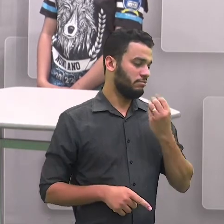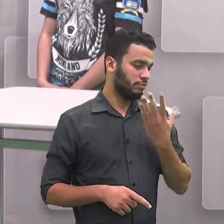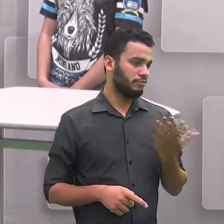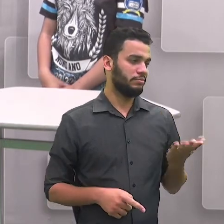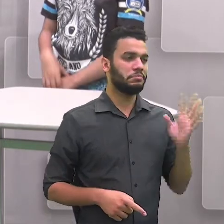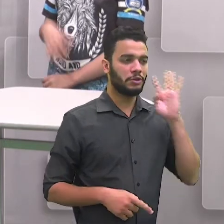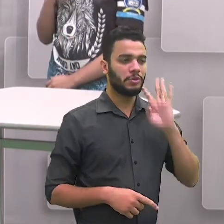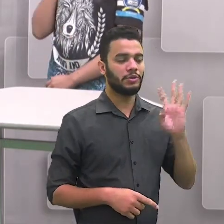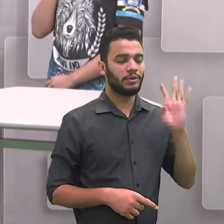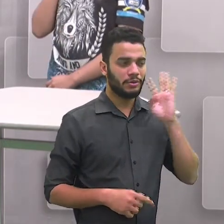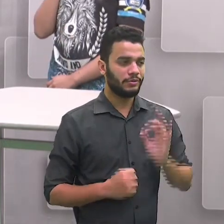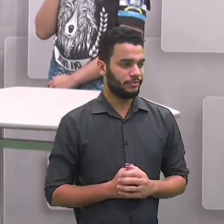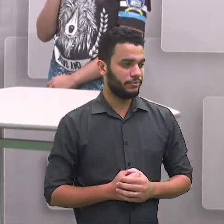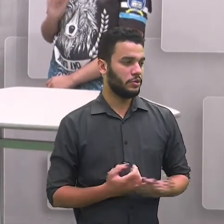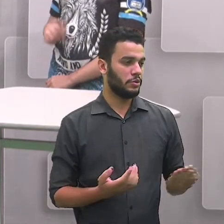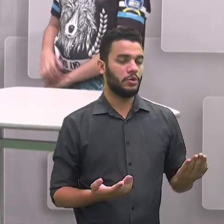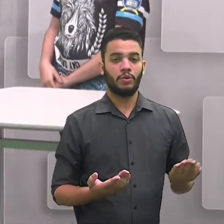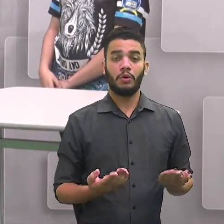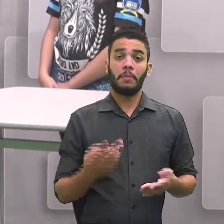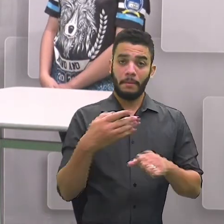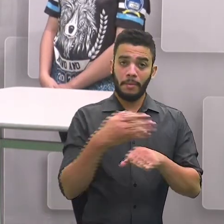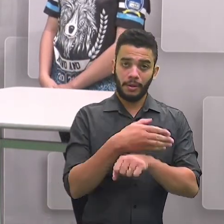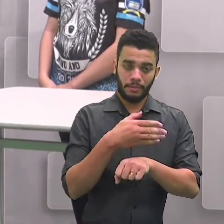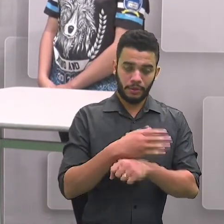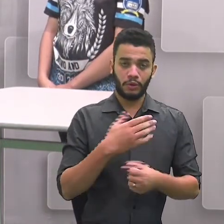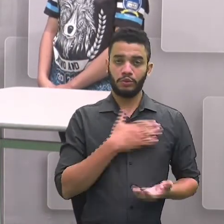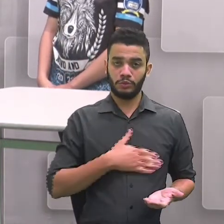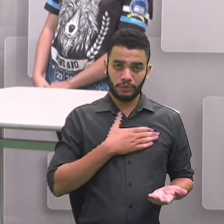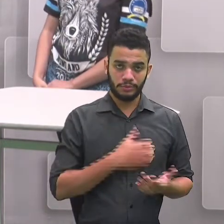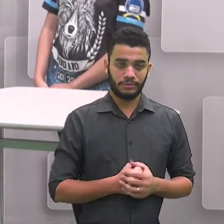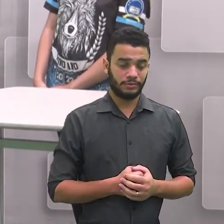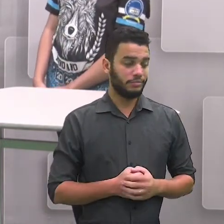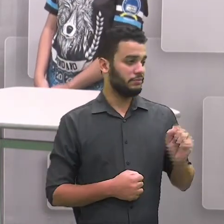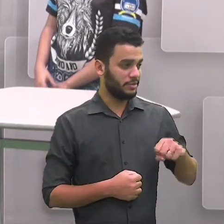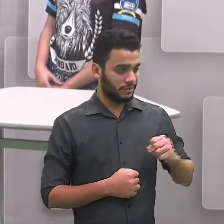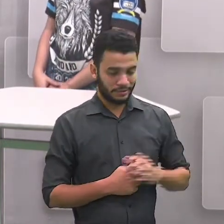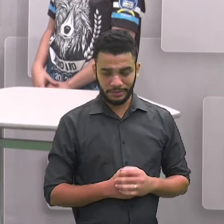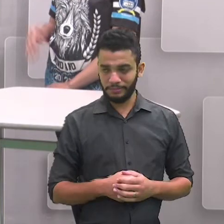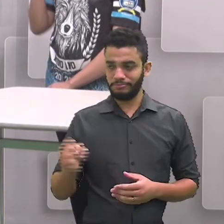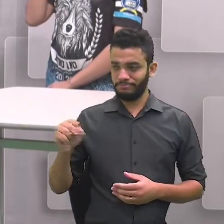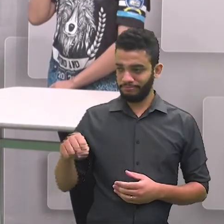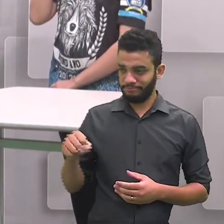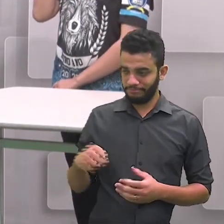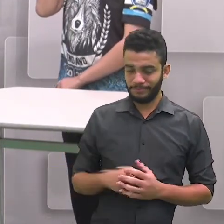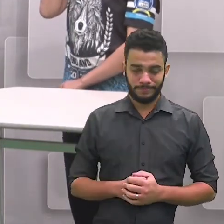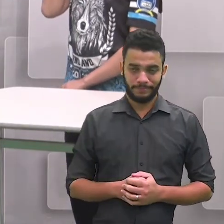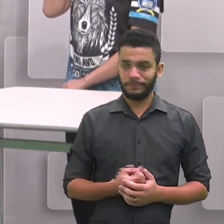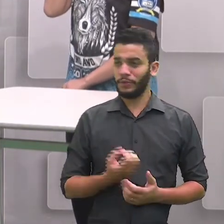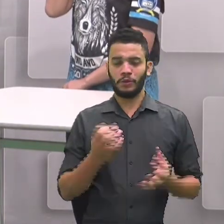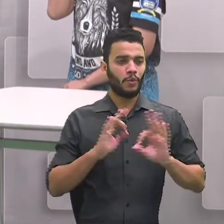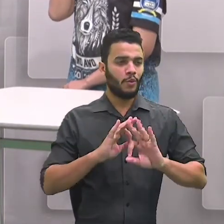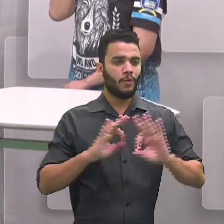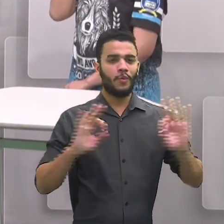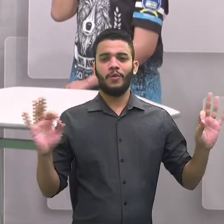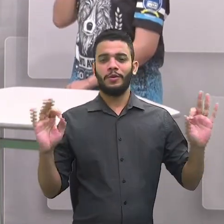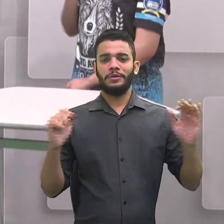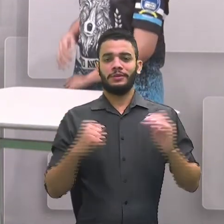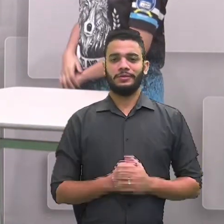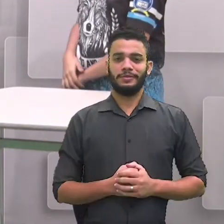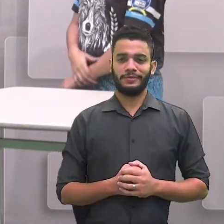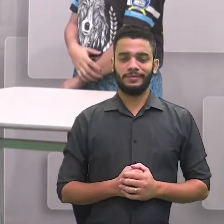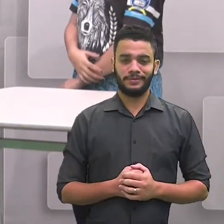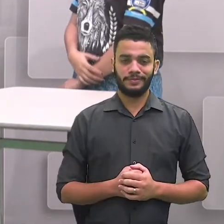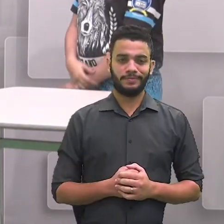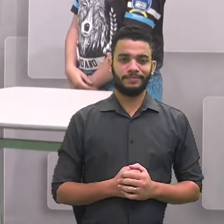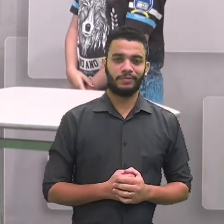interessante. Você gostou de participar? Sim. Vocês gostaram? Sim. Que bom, meninas, que vocês